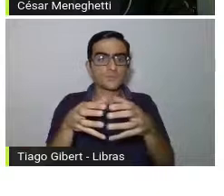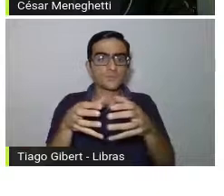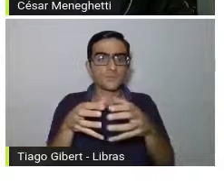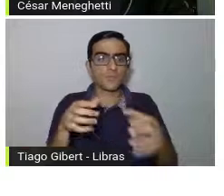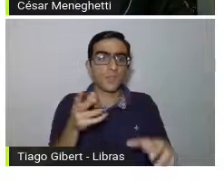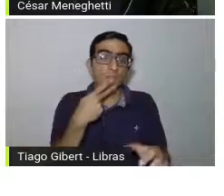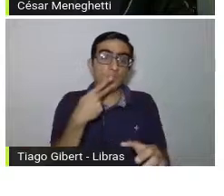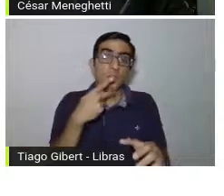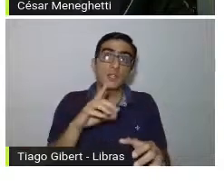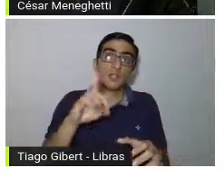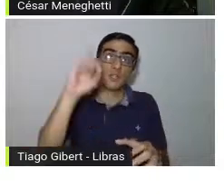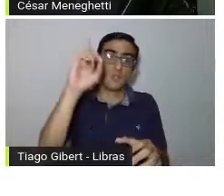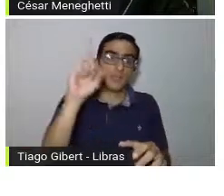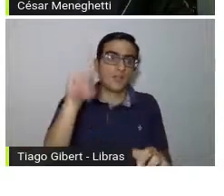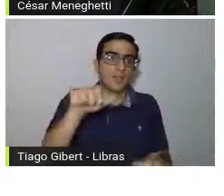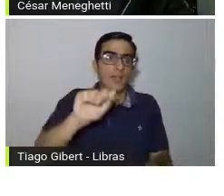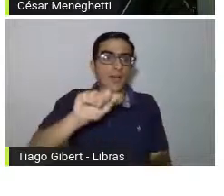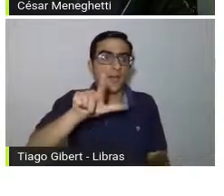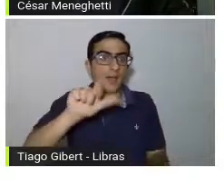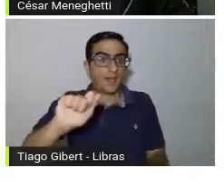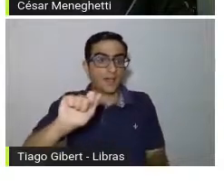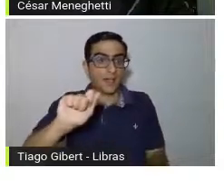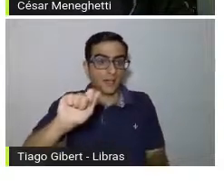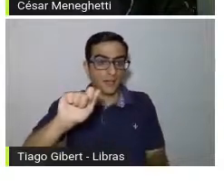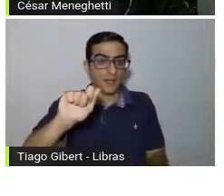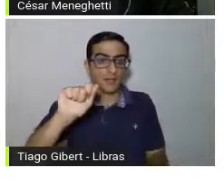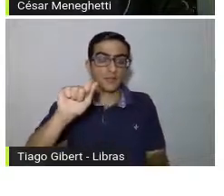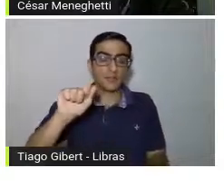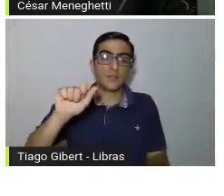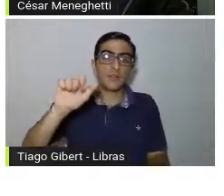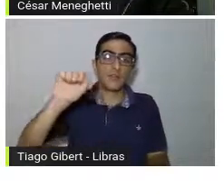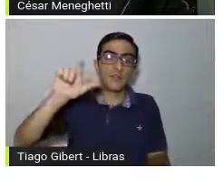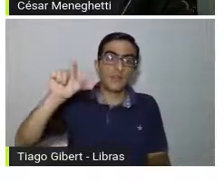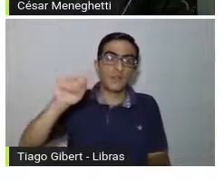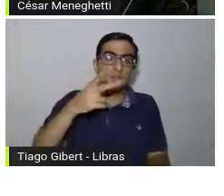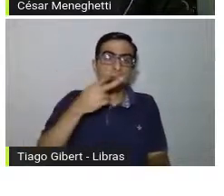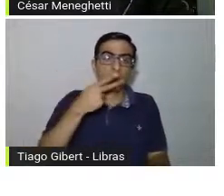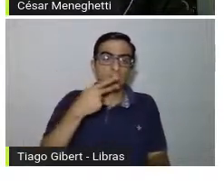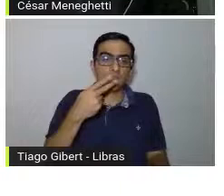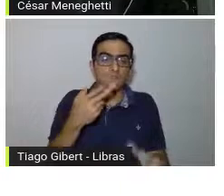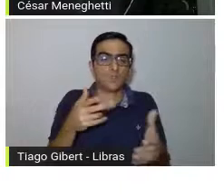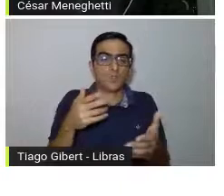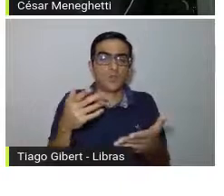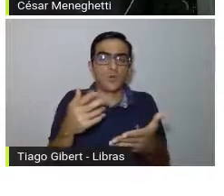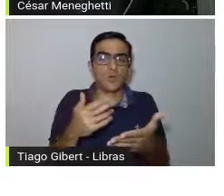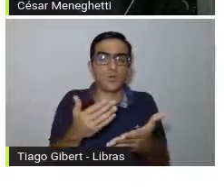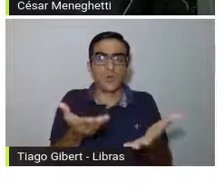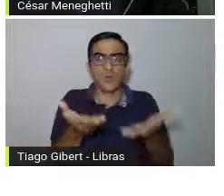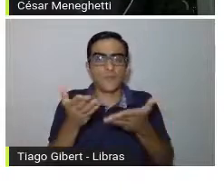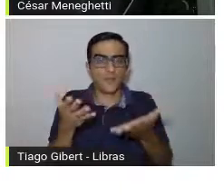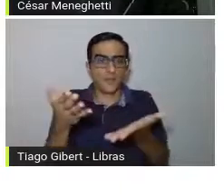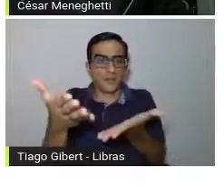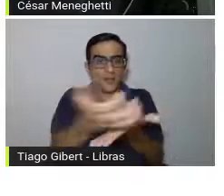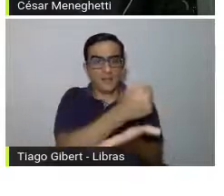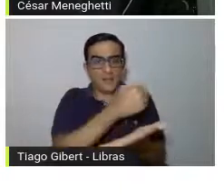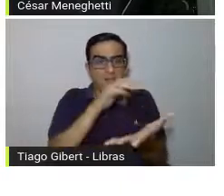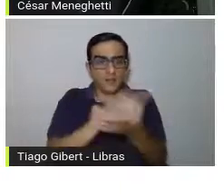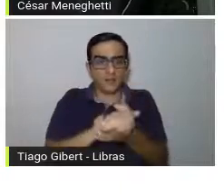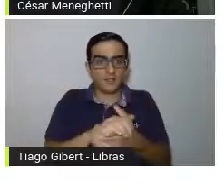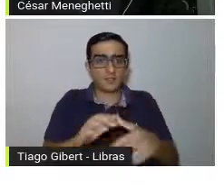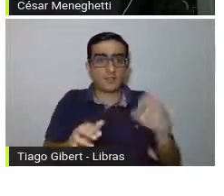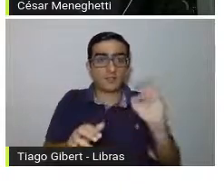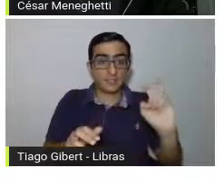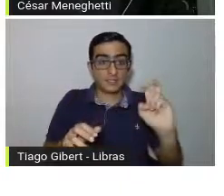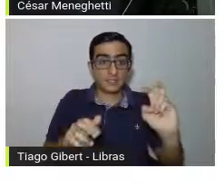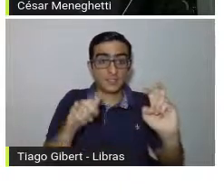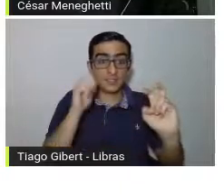Allah te convida a casar com ao menos 5 pessoas e ter ao menos